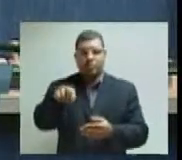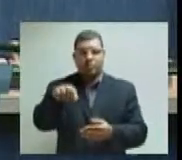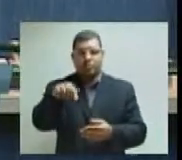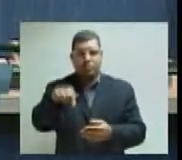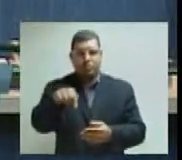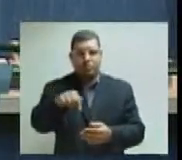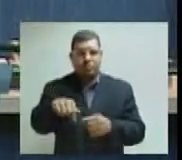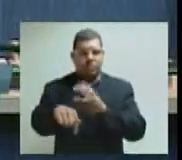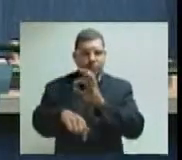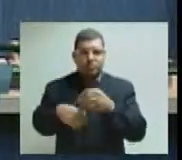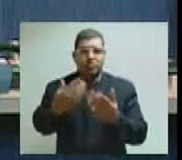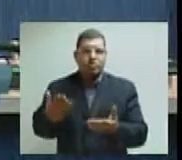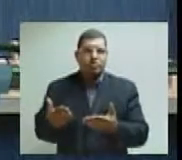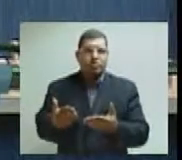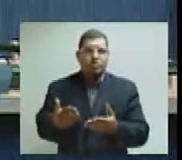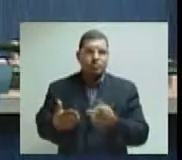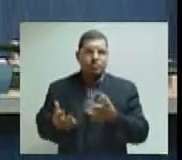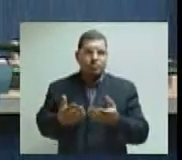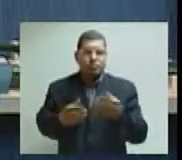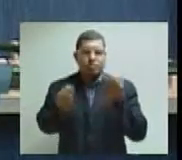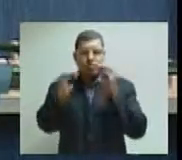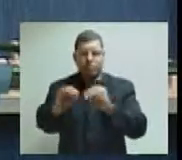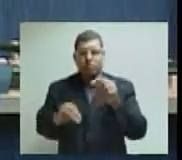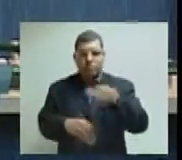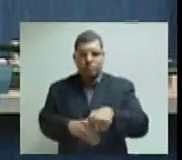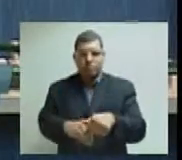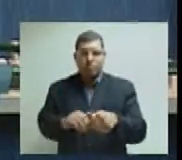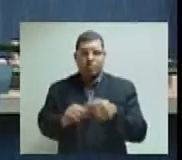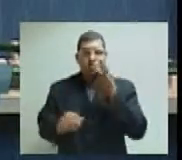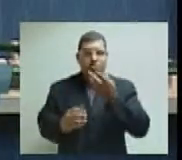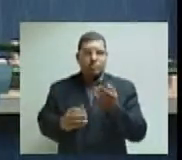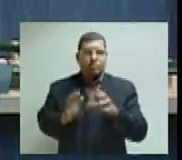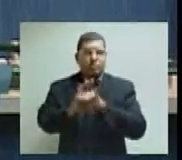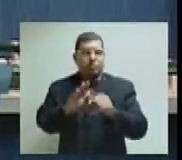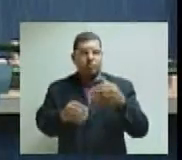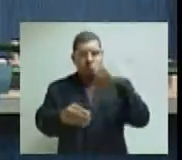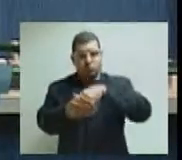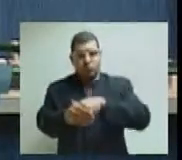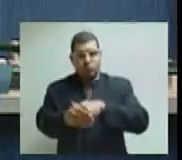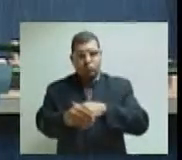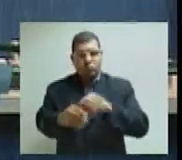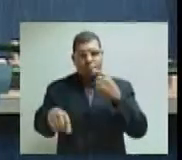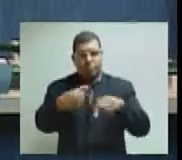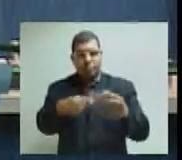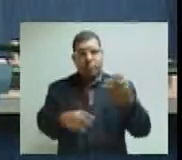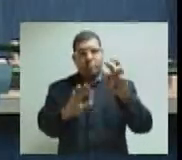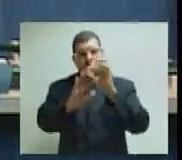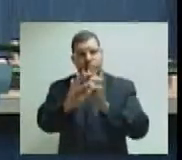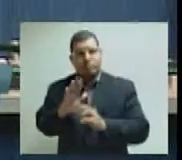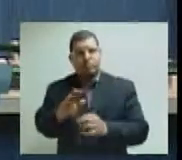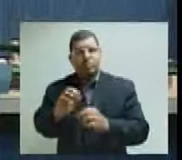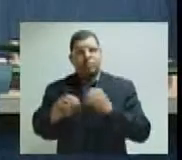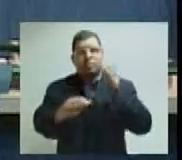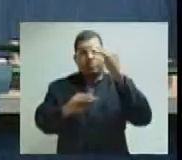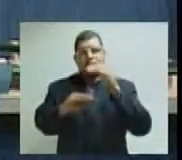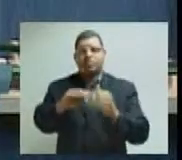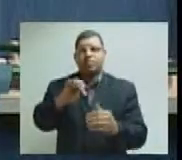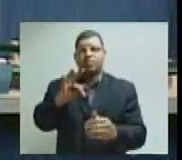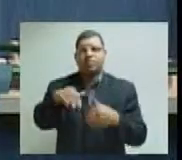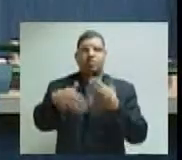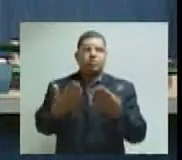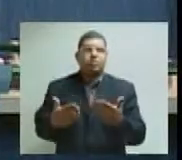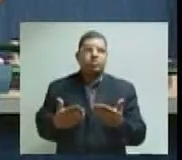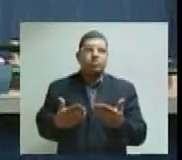5.7 por cento lógico foi colocado aqui se alegou que a lei eleitoral impede de reajustar acima da